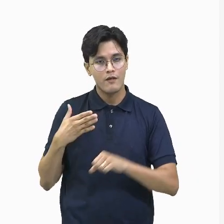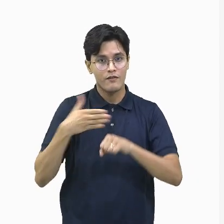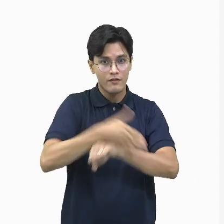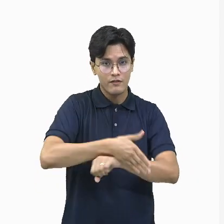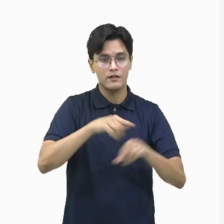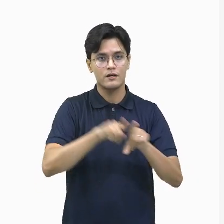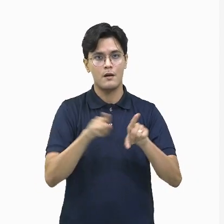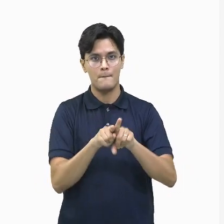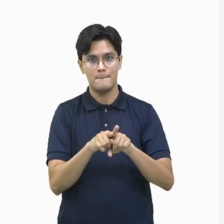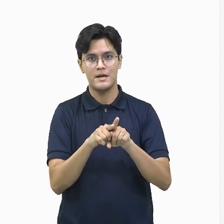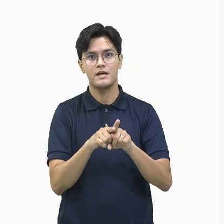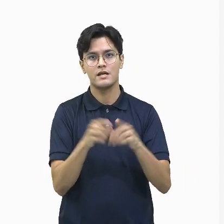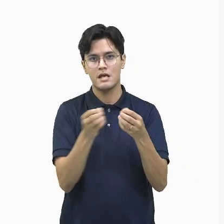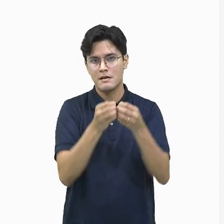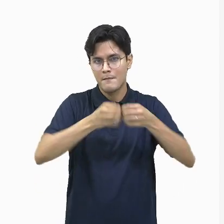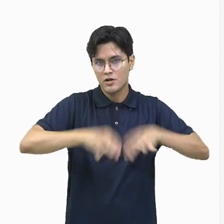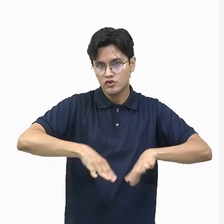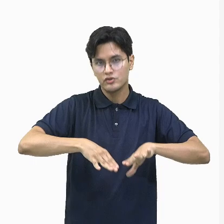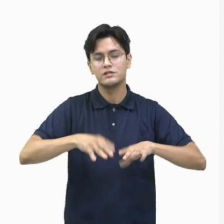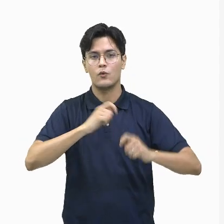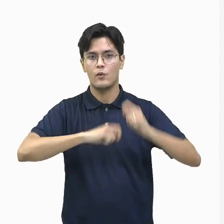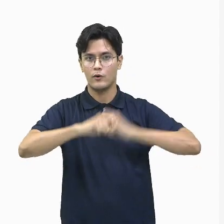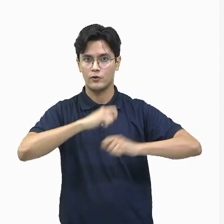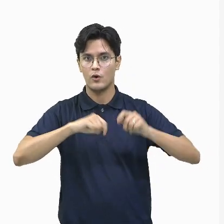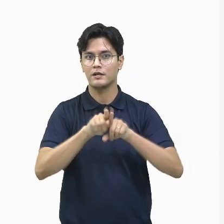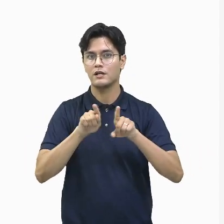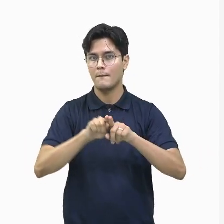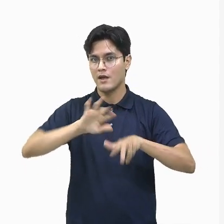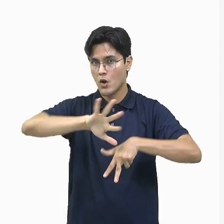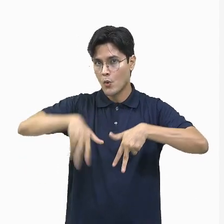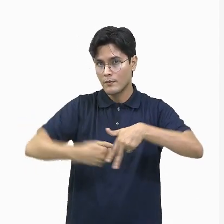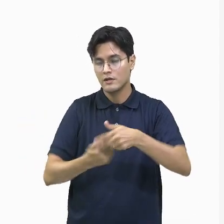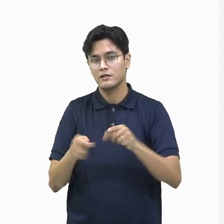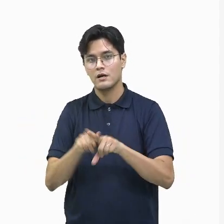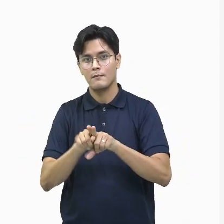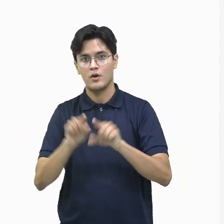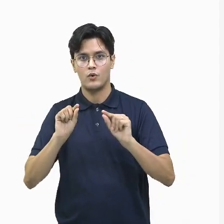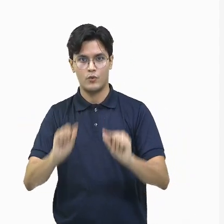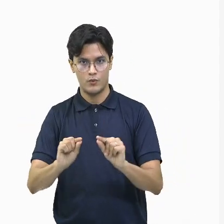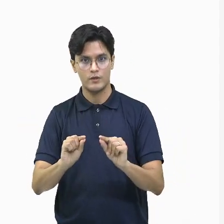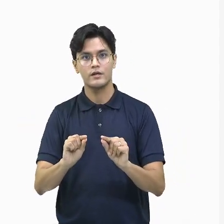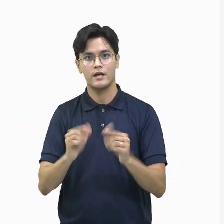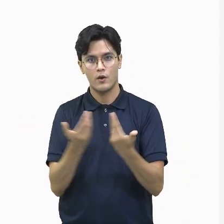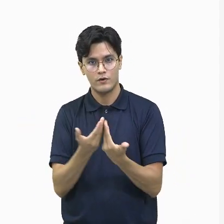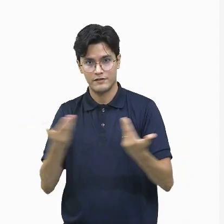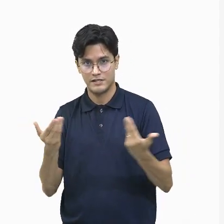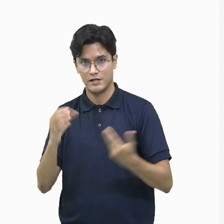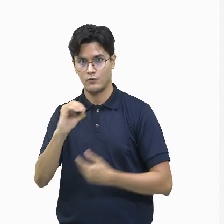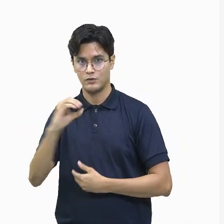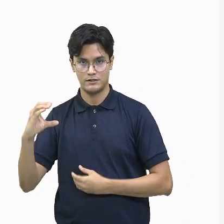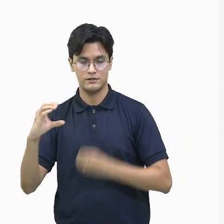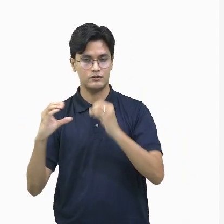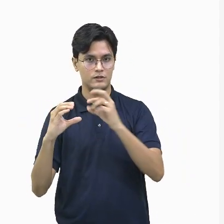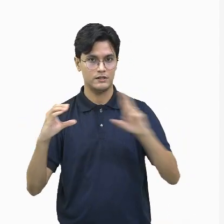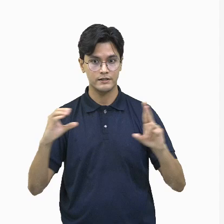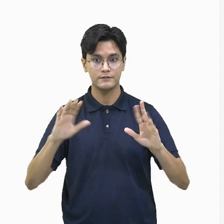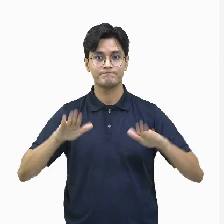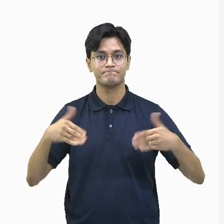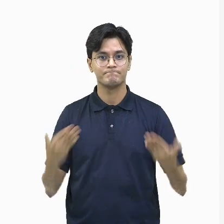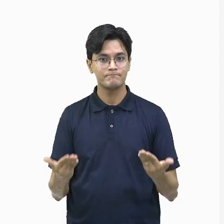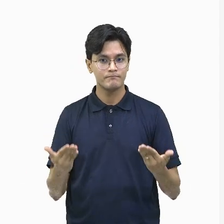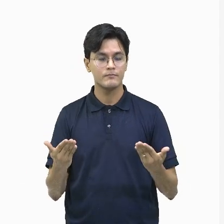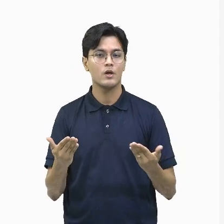instabilidade política, corrupção e a divisão do Império em Ocidente e Oriente. Então percebe-se